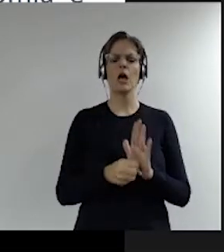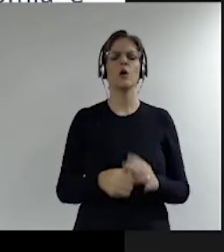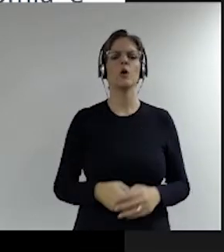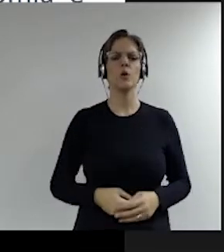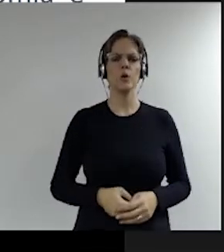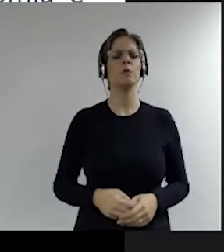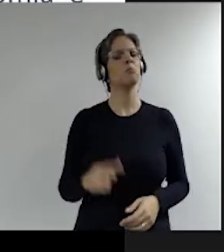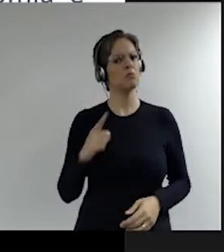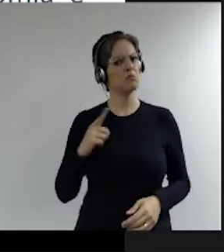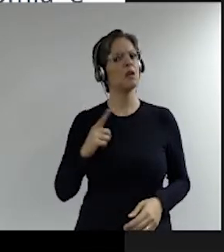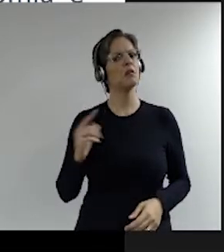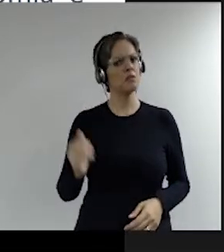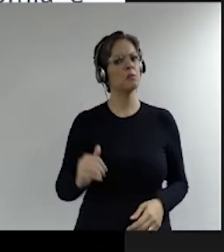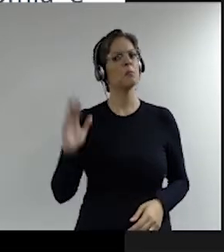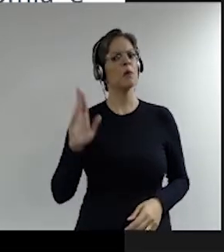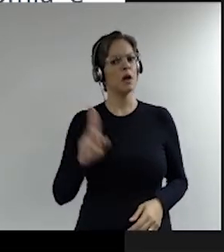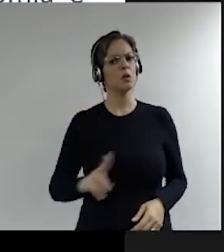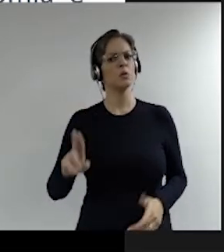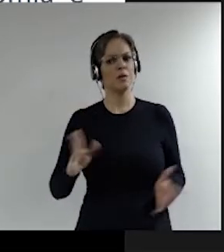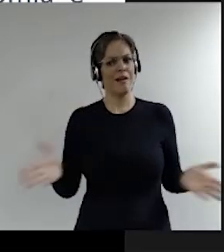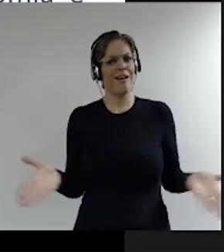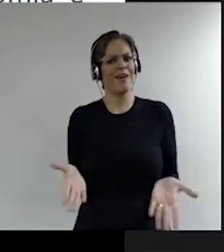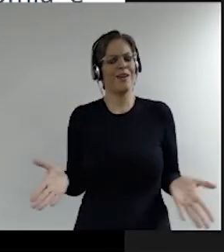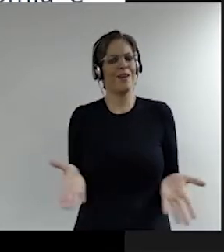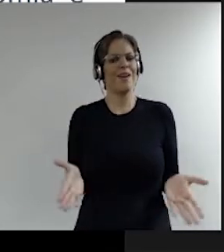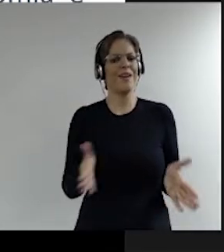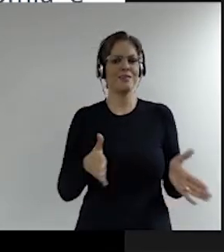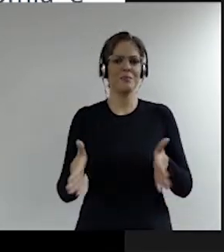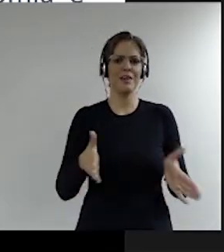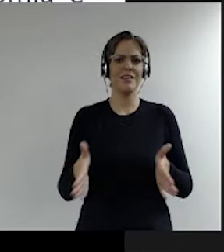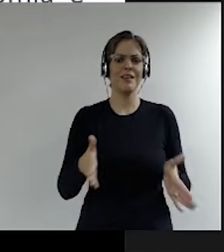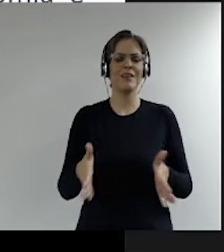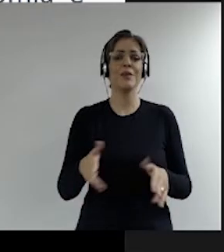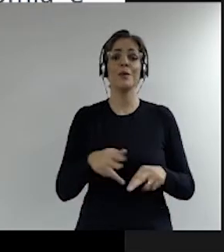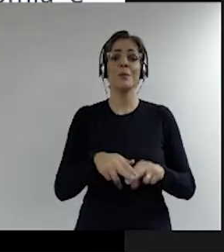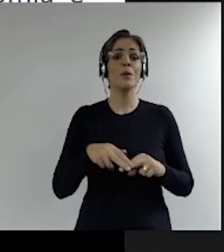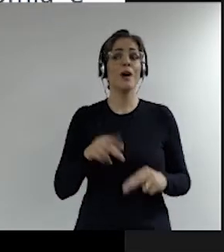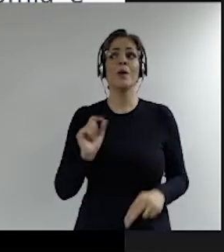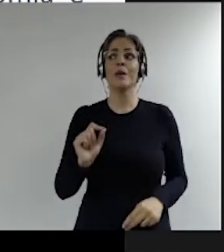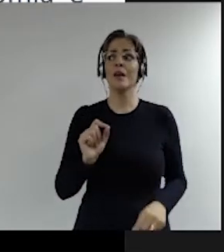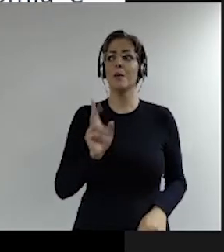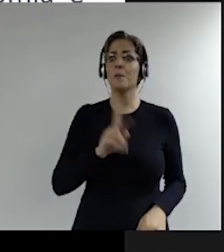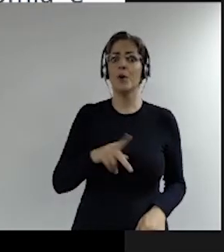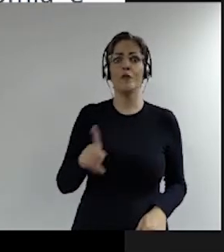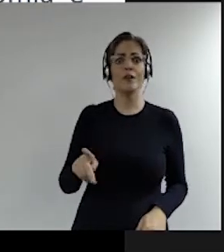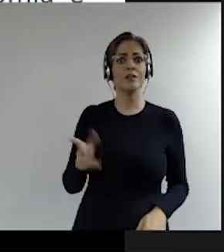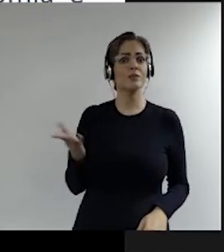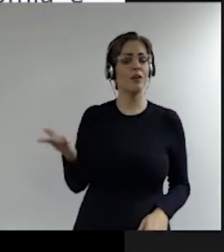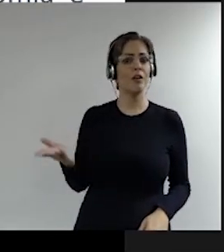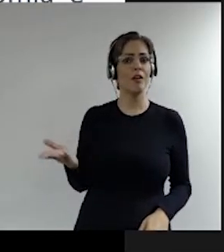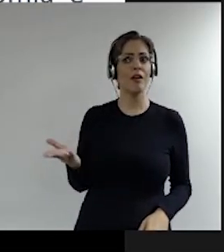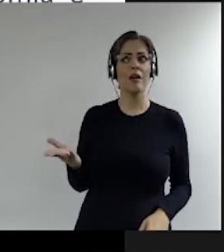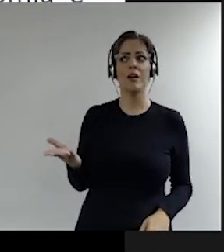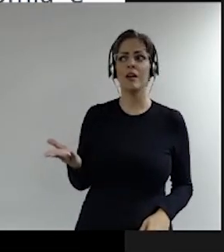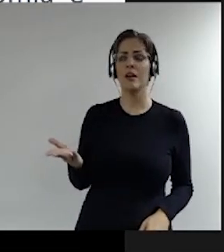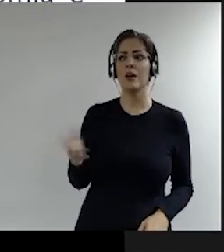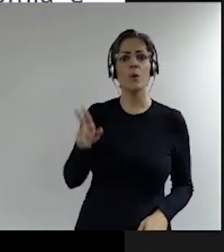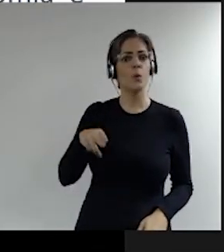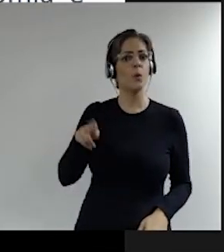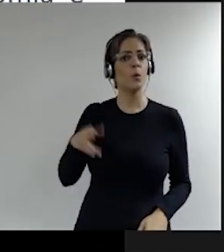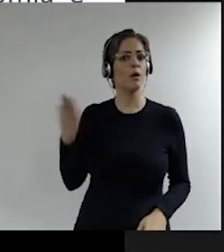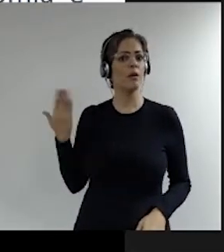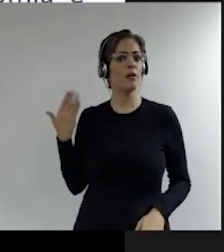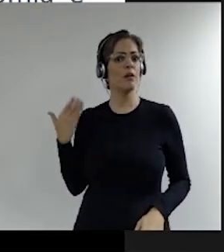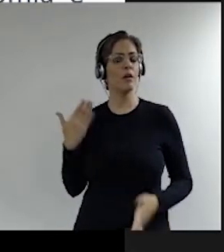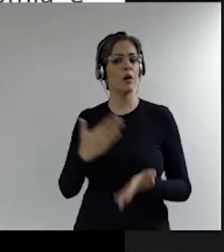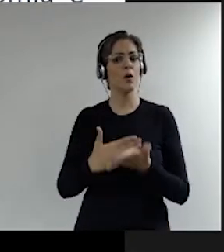muito desenvolvida durante essa crise por professores que tiveram que começar a ensinar online,